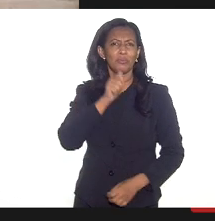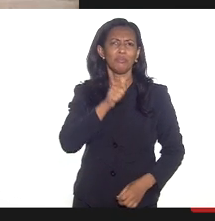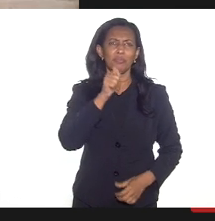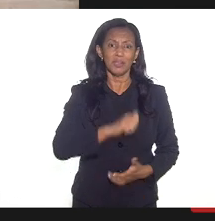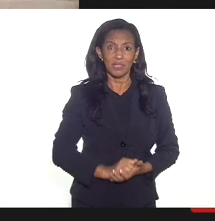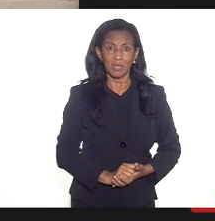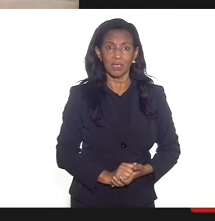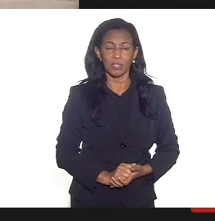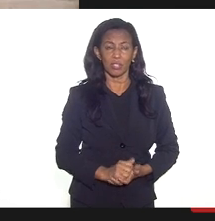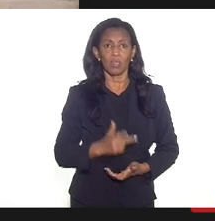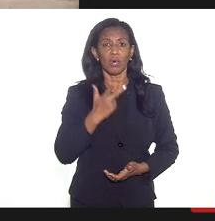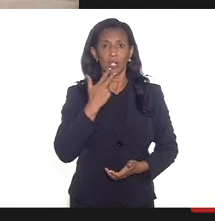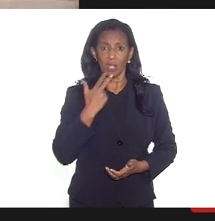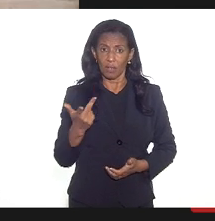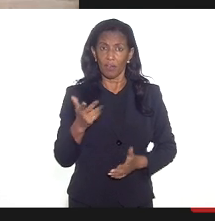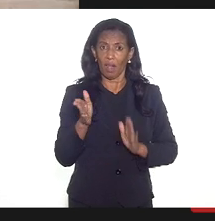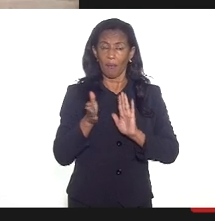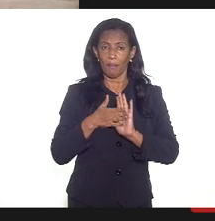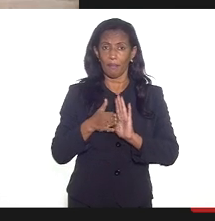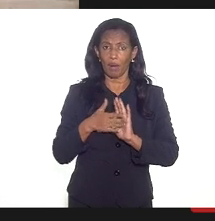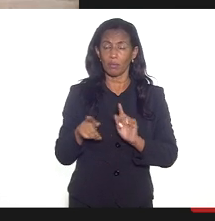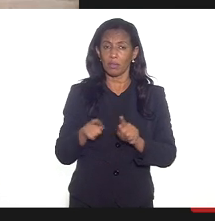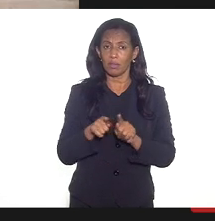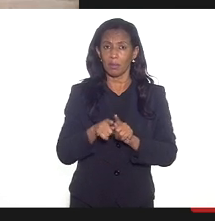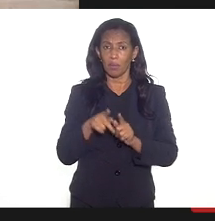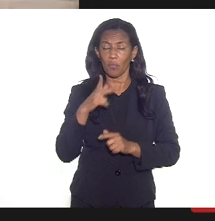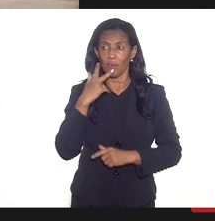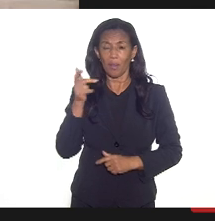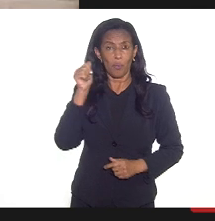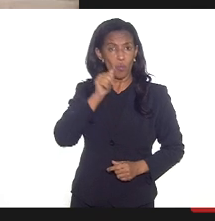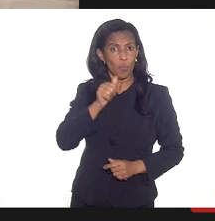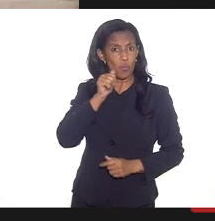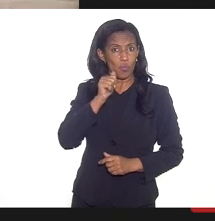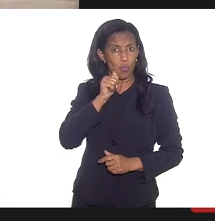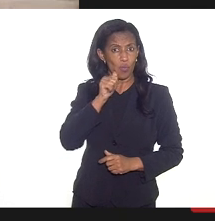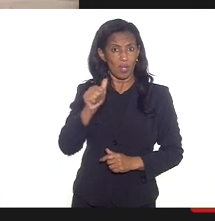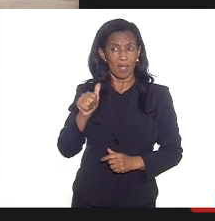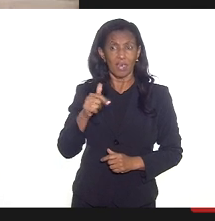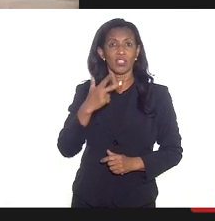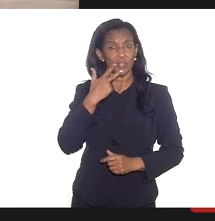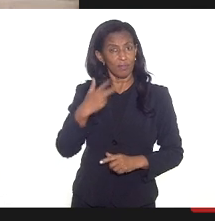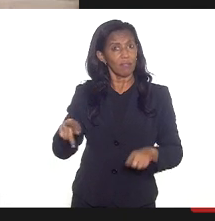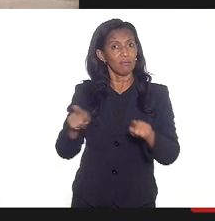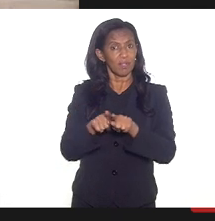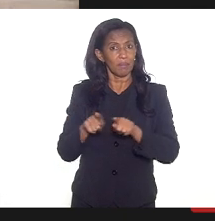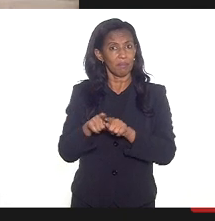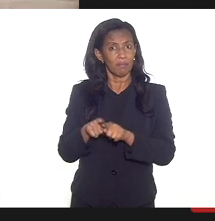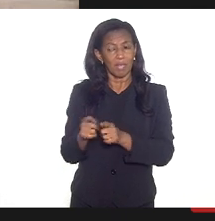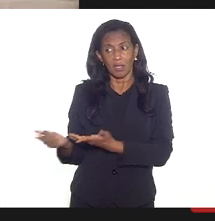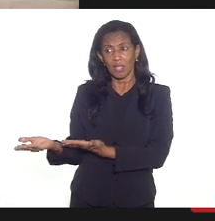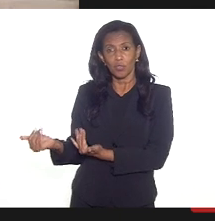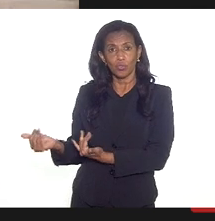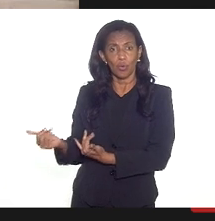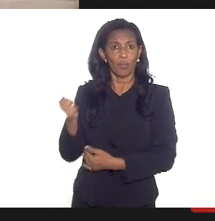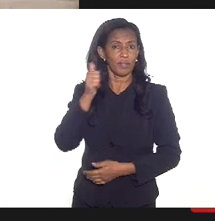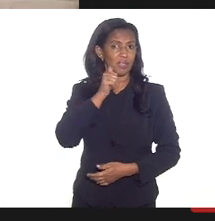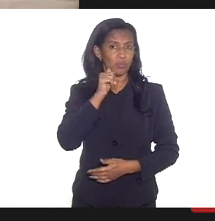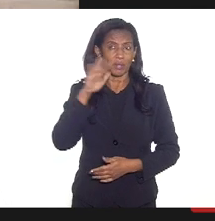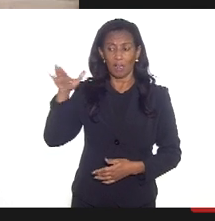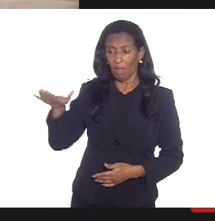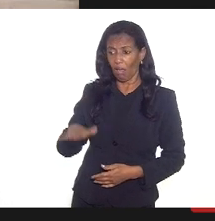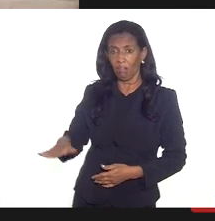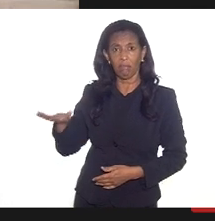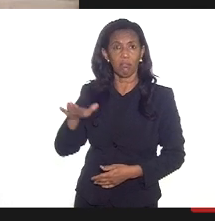Eu quero trazer aqui a pauta também, porque quando a gente fala de mulheres, a gente fala das nossas meninas também. E a gente tem recebido